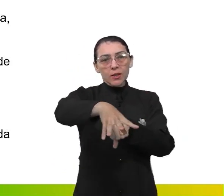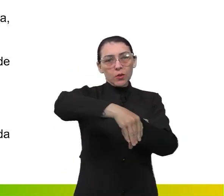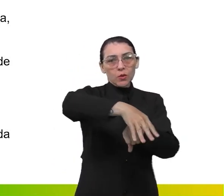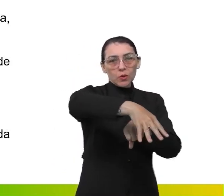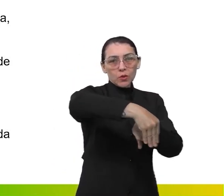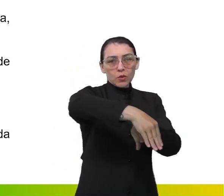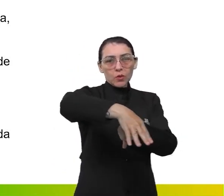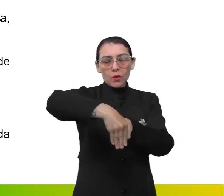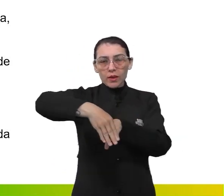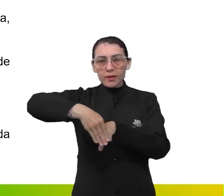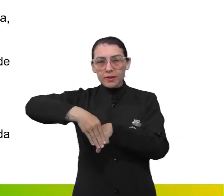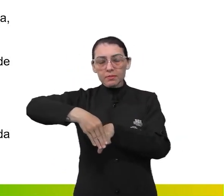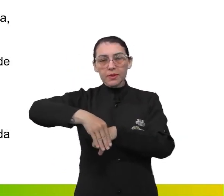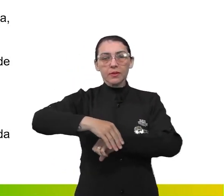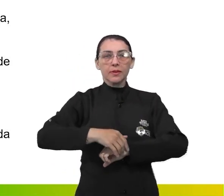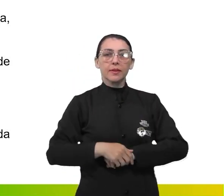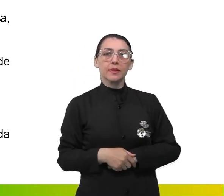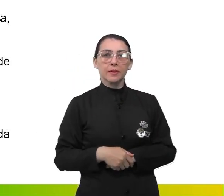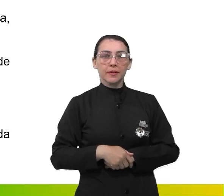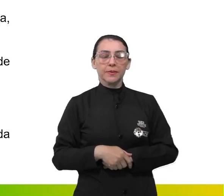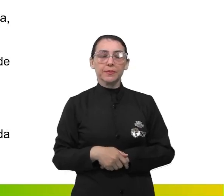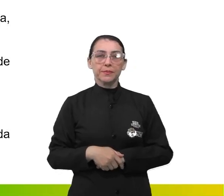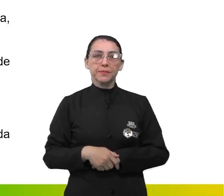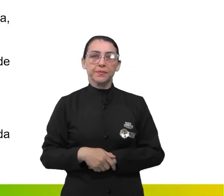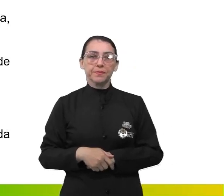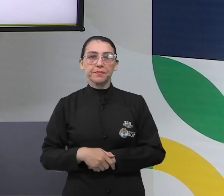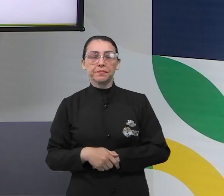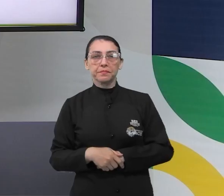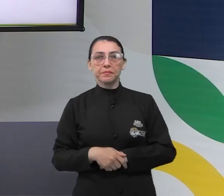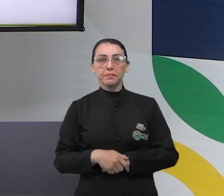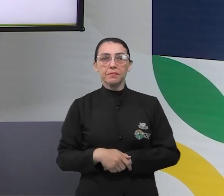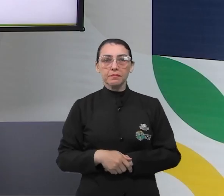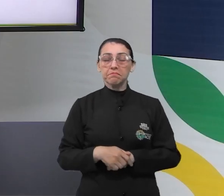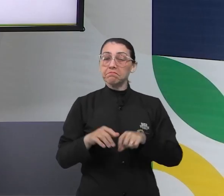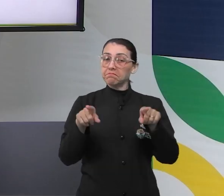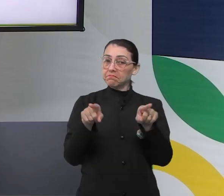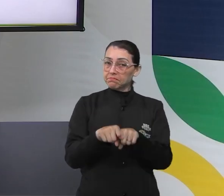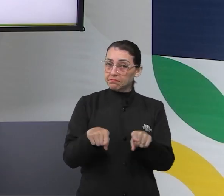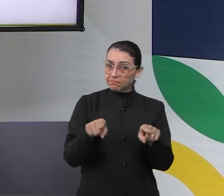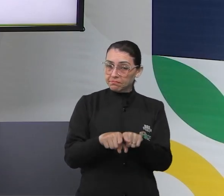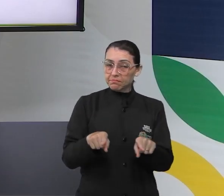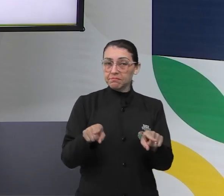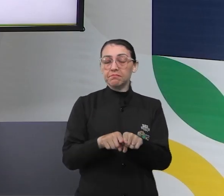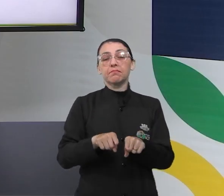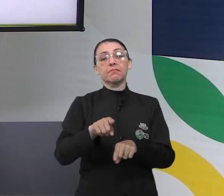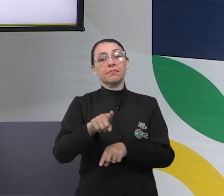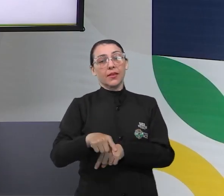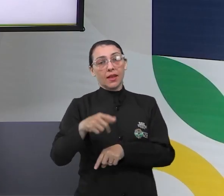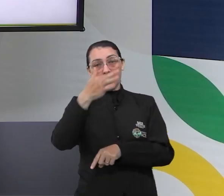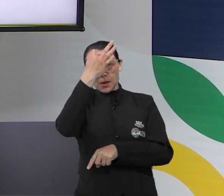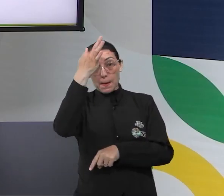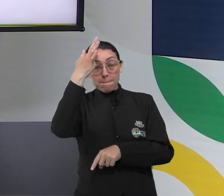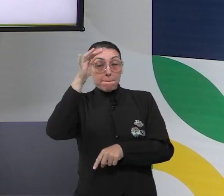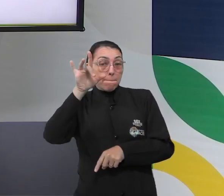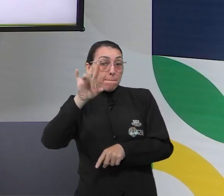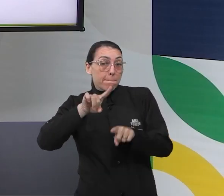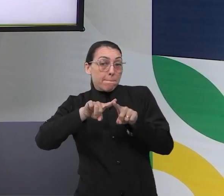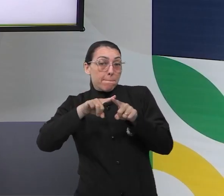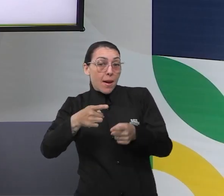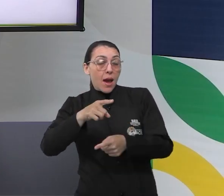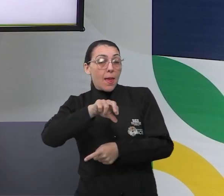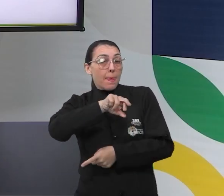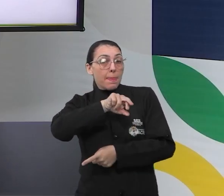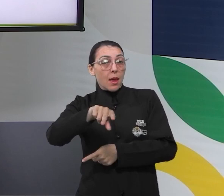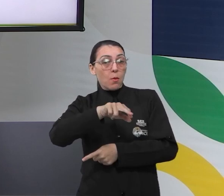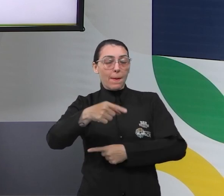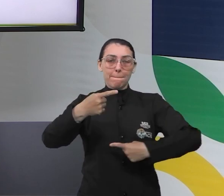das condições da natureza do conhecimento. Beleza, isso aqui também é uma área da filosofia, só que é aquela área